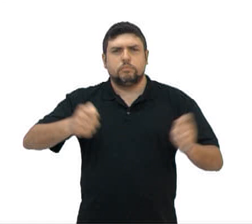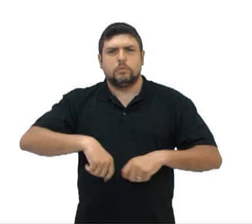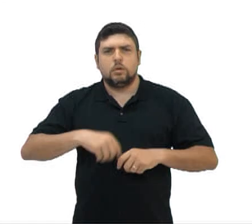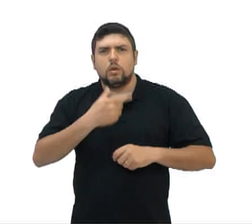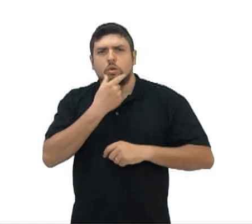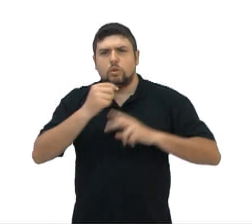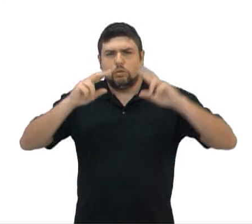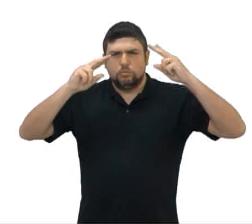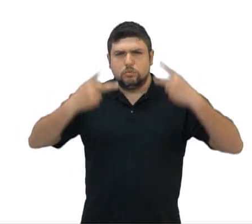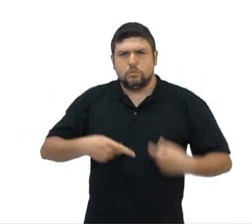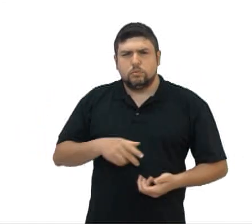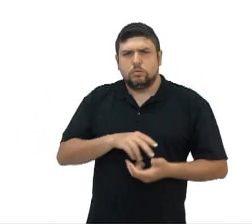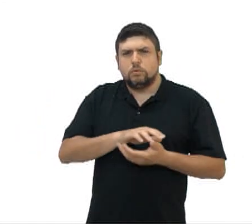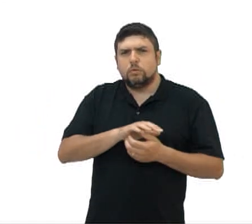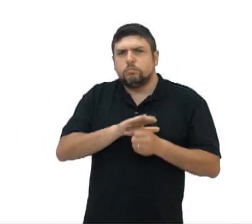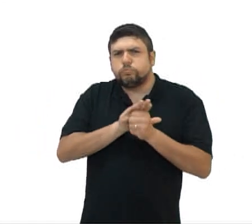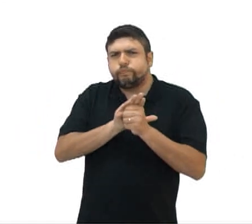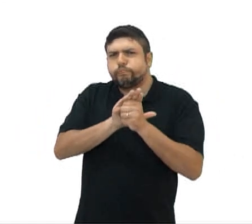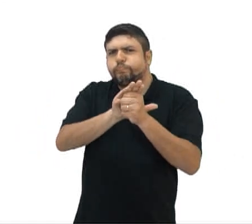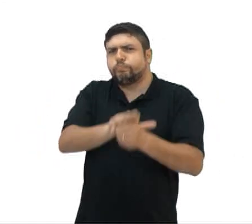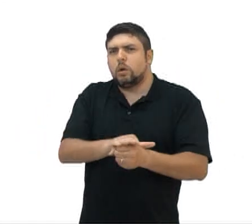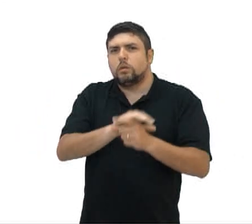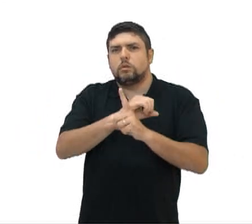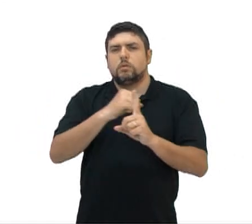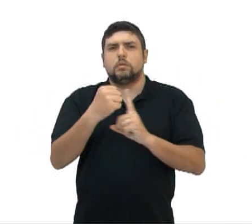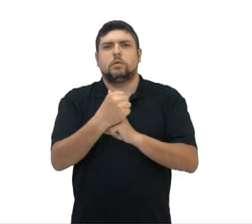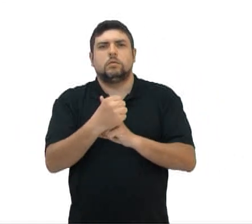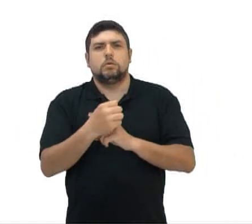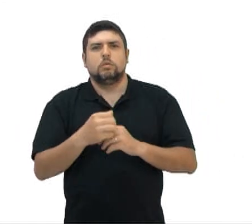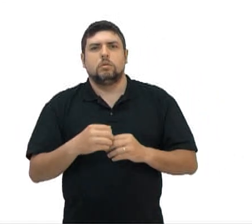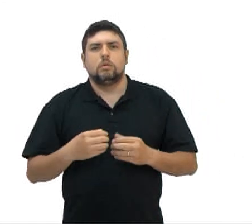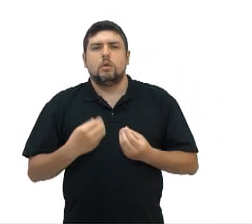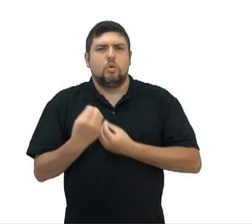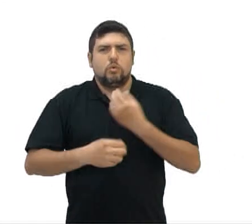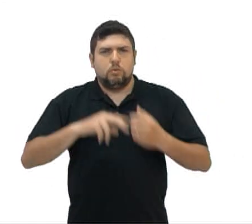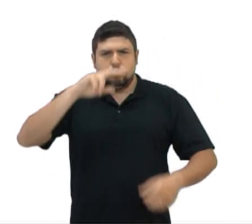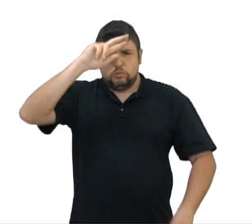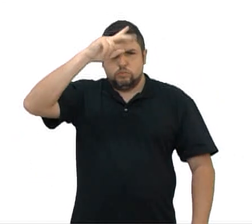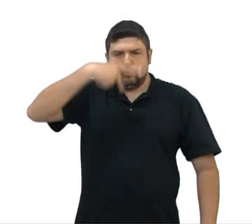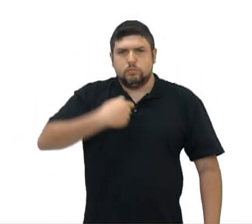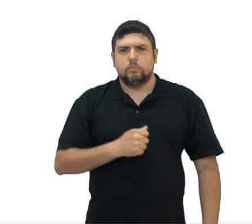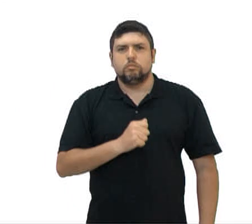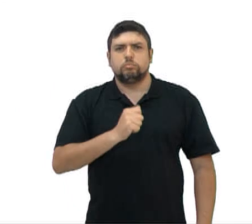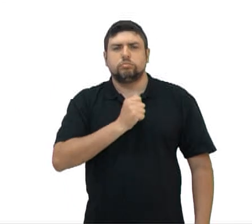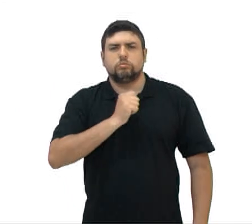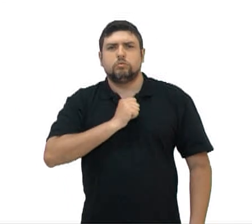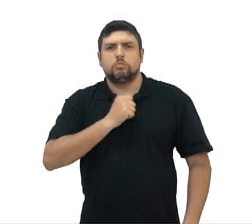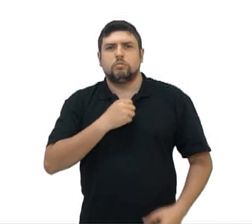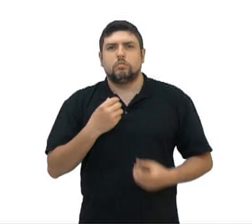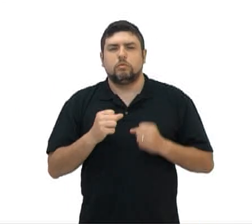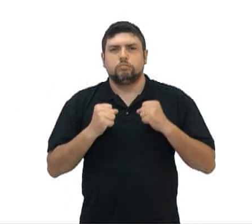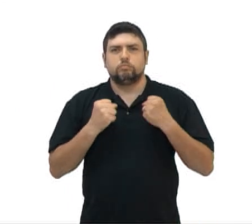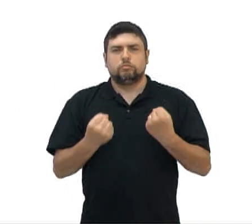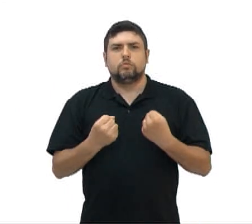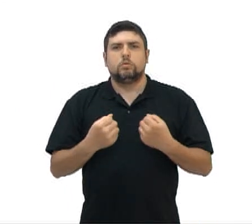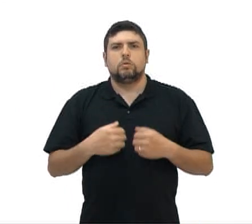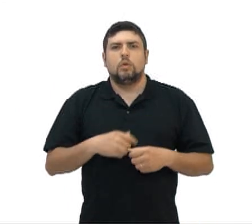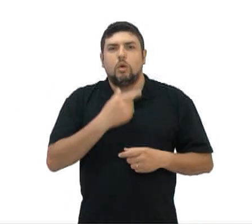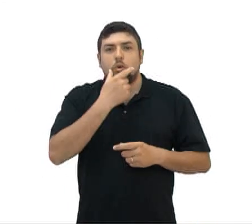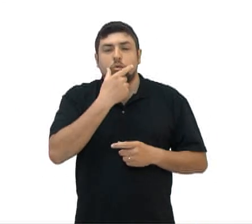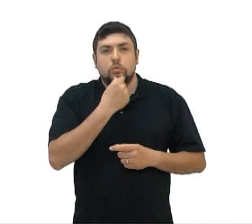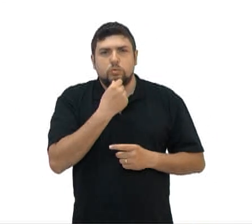das influências divinas. Era a doutrina do antropocentrismo ganhando força. O homem passava a ser visto como o centro de